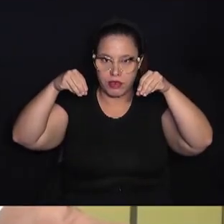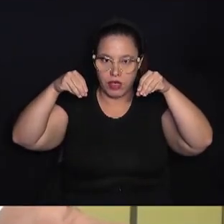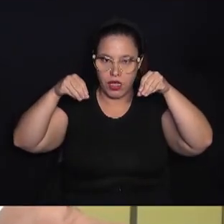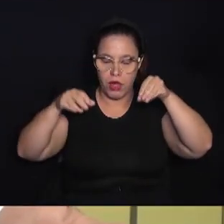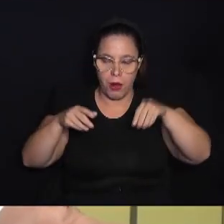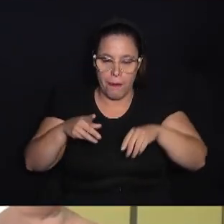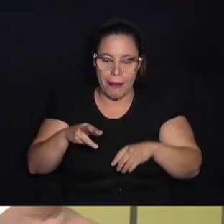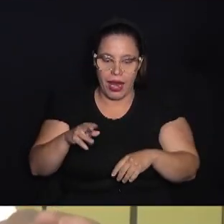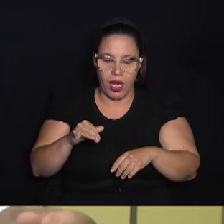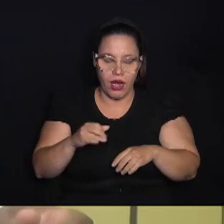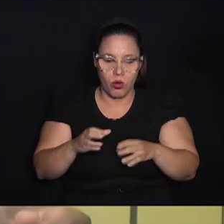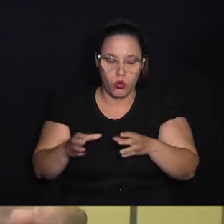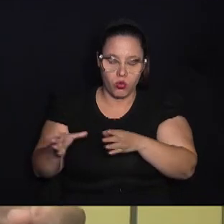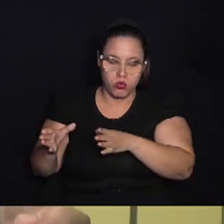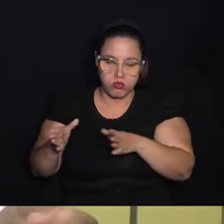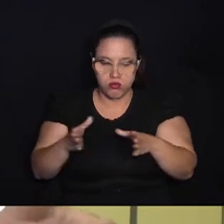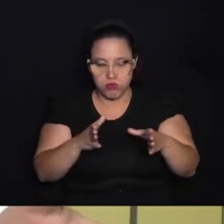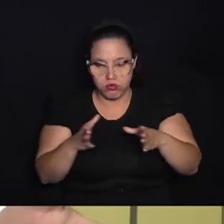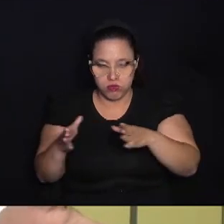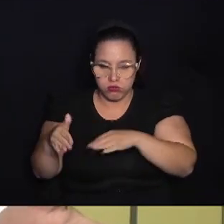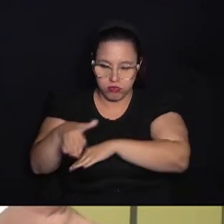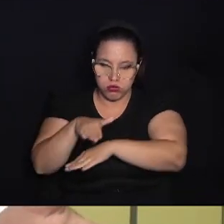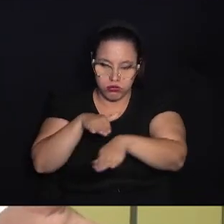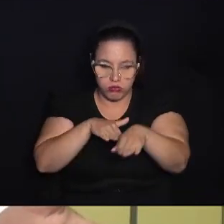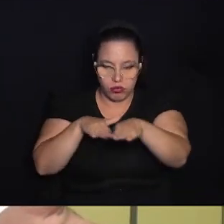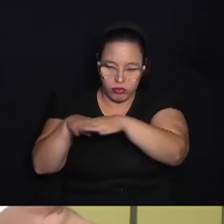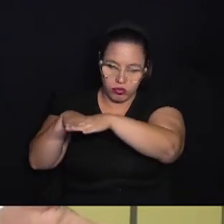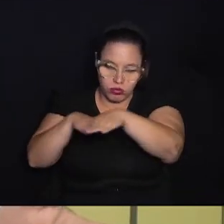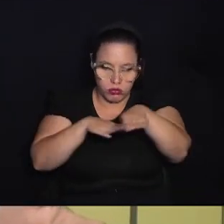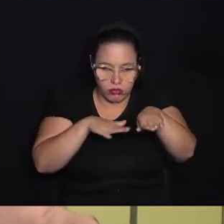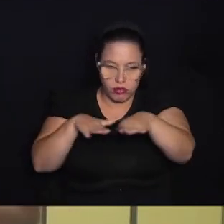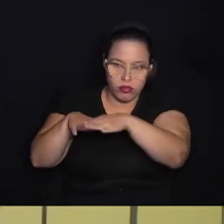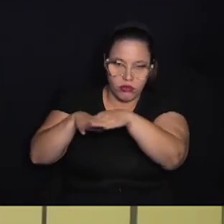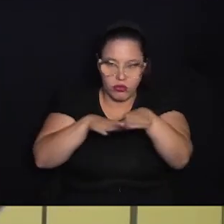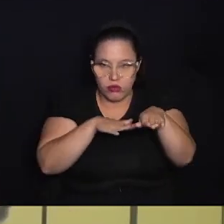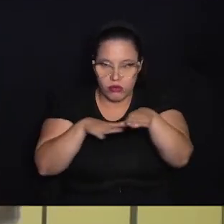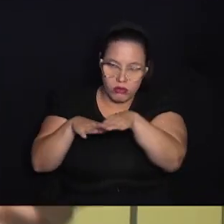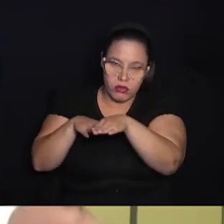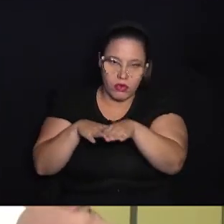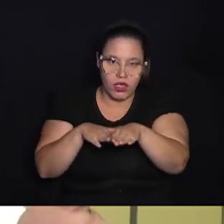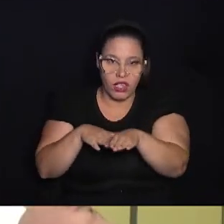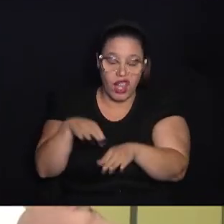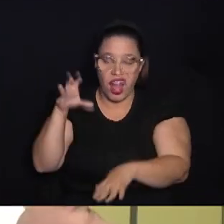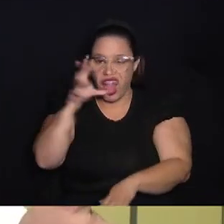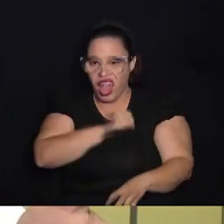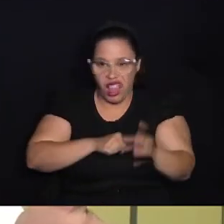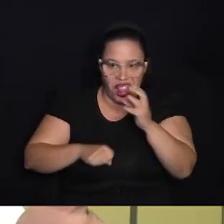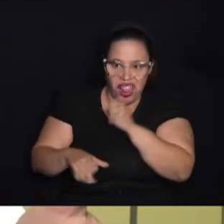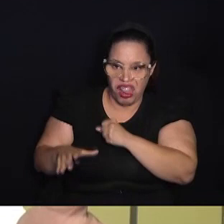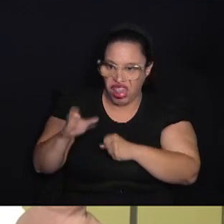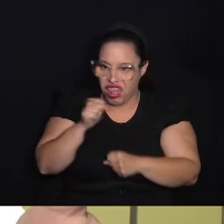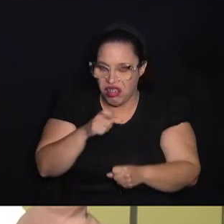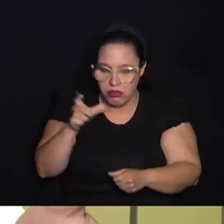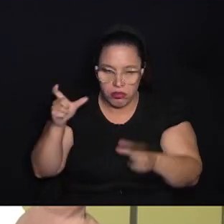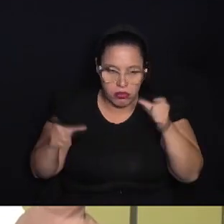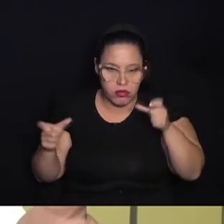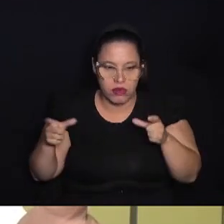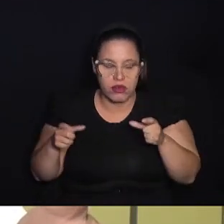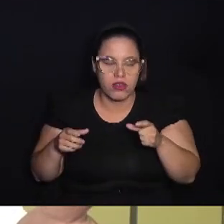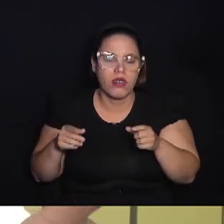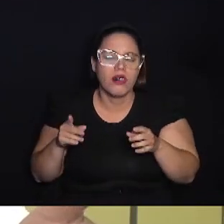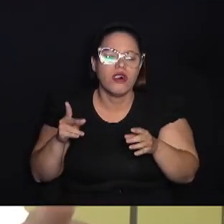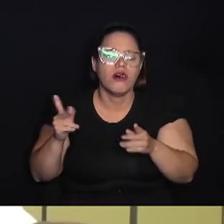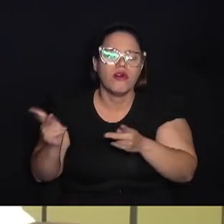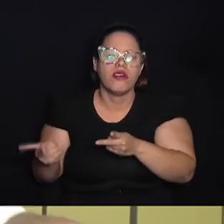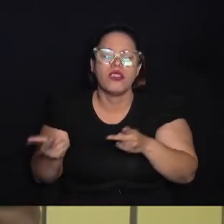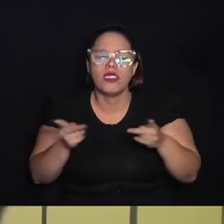circula carros né veículos e as pessoas passam ali no dia a dia e na correria a gente sabe que muitas pessoas não param para poder visitar a torre do